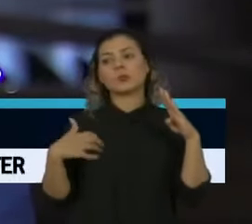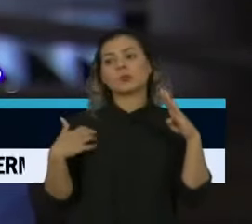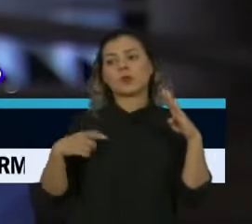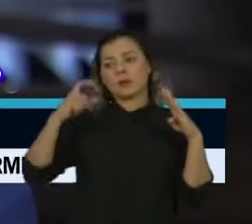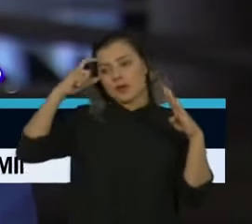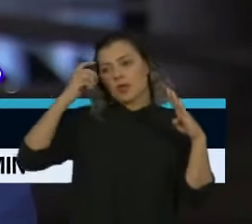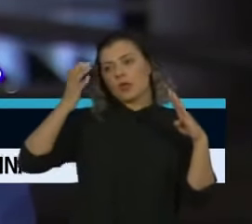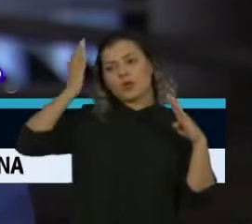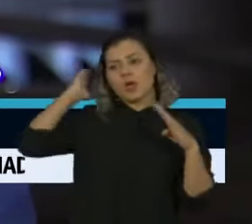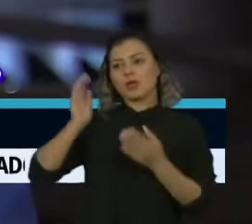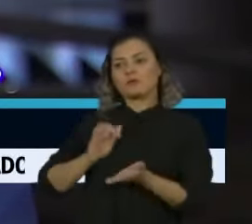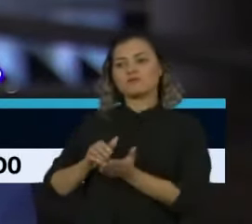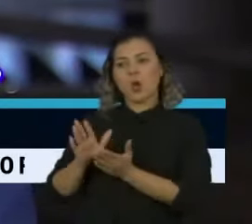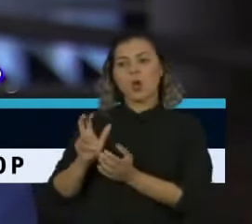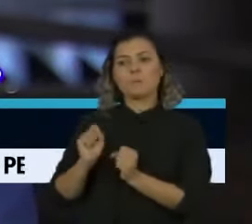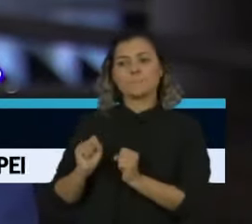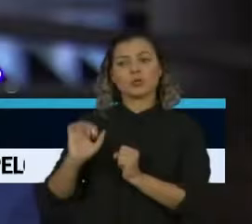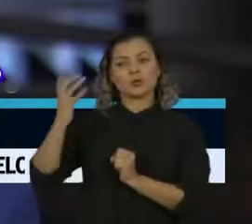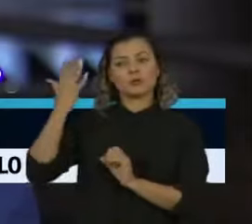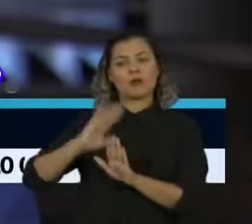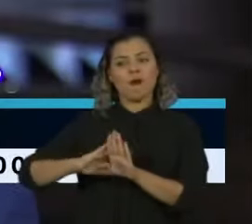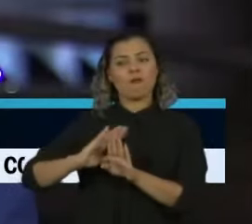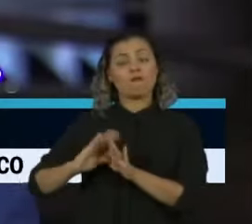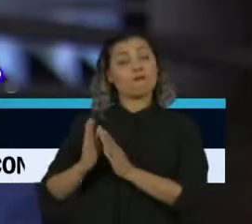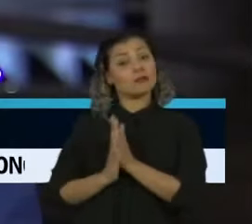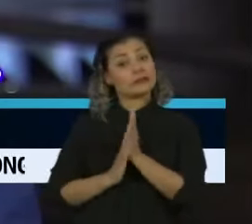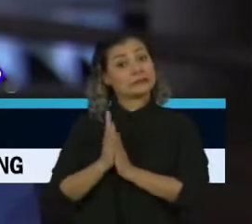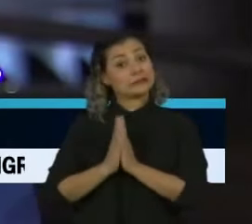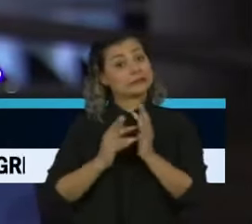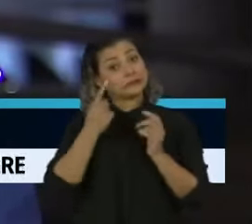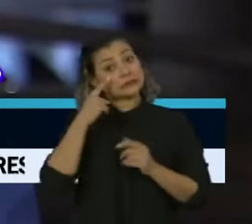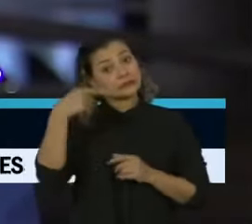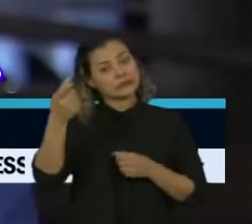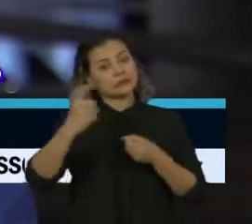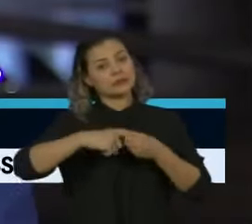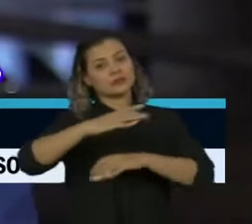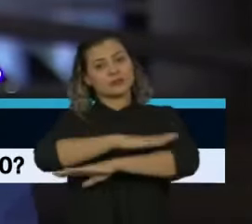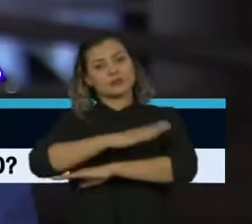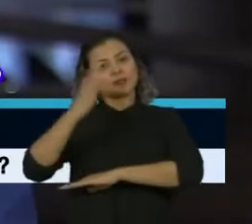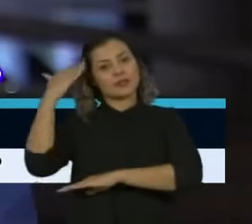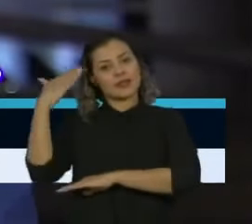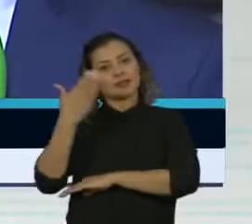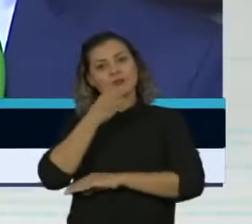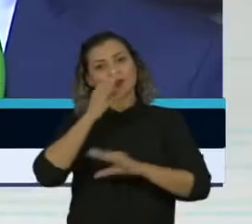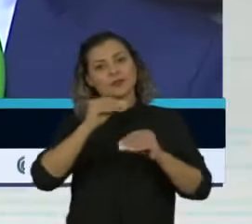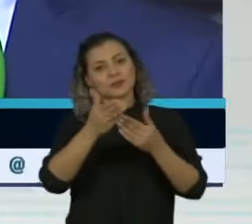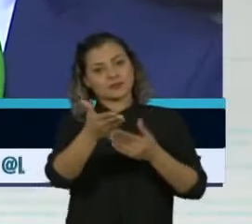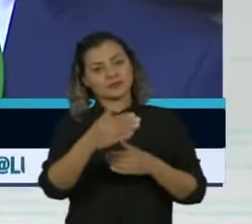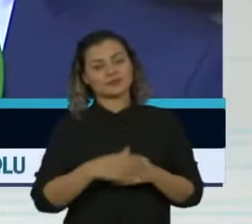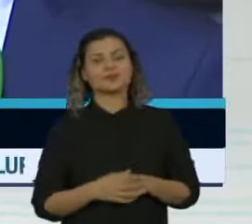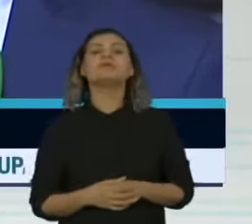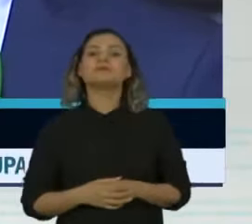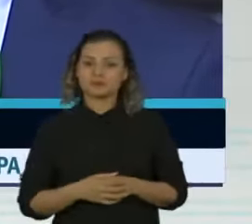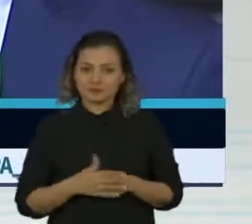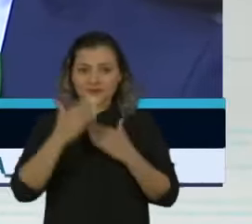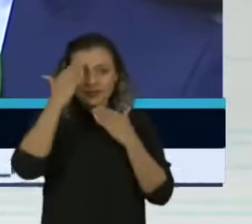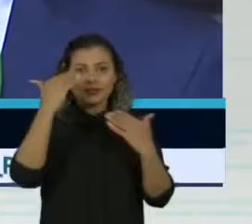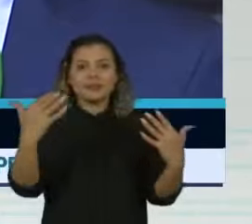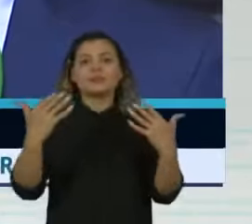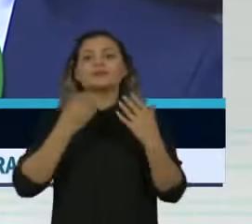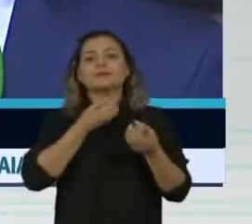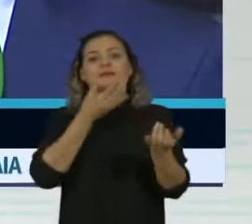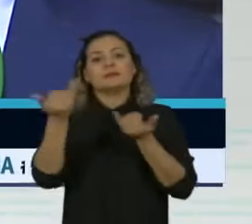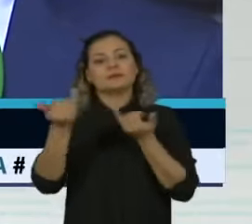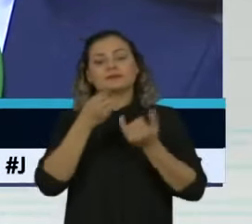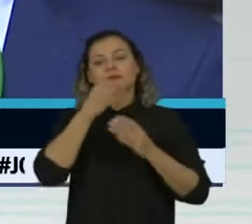Paulo Guedes na pasta da economia. Vamos ver. Volto com você no estúdio, Karen, uma boa noite. Obrigada, Lucas, pelas